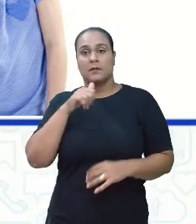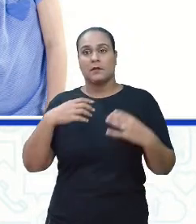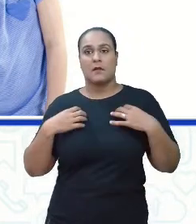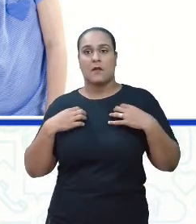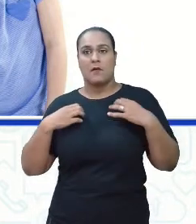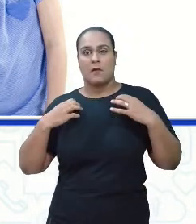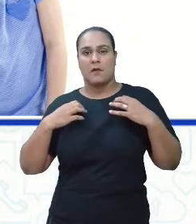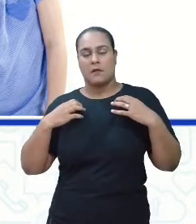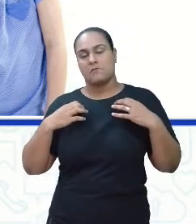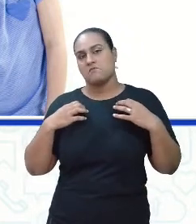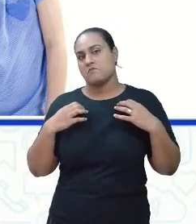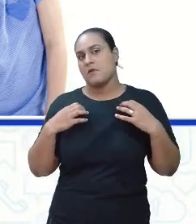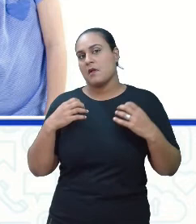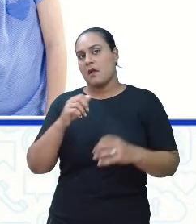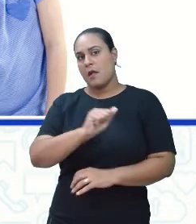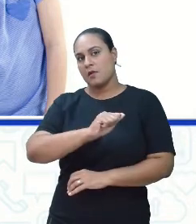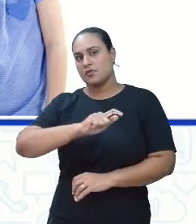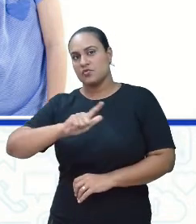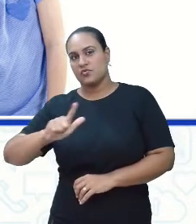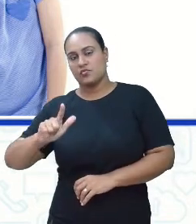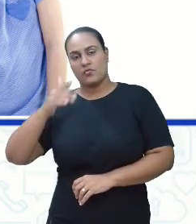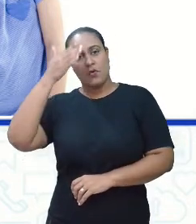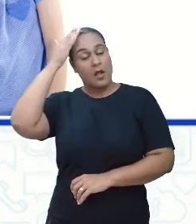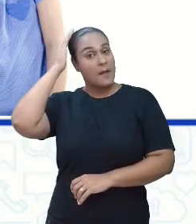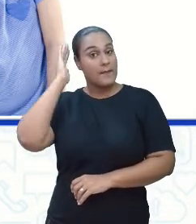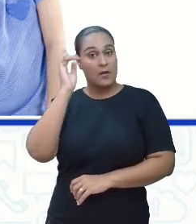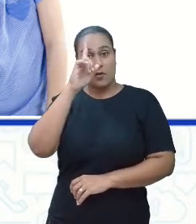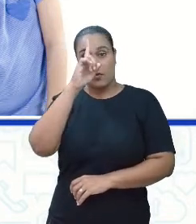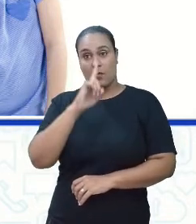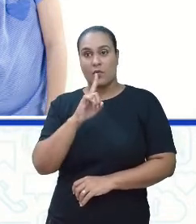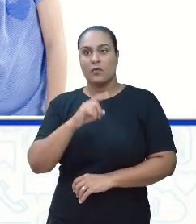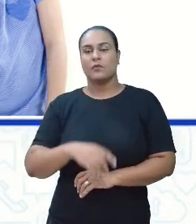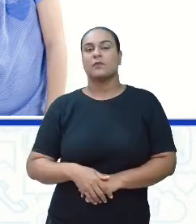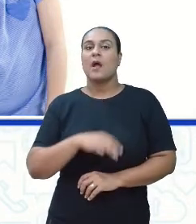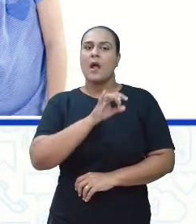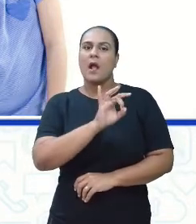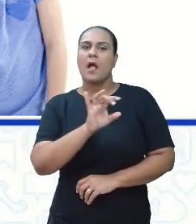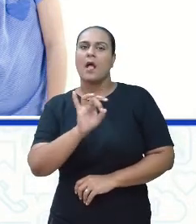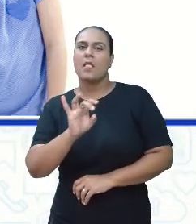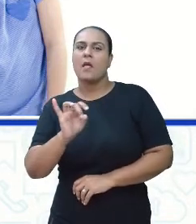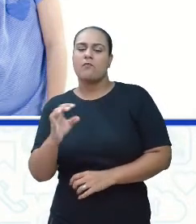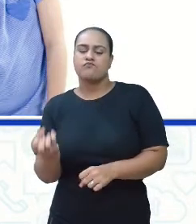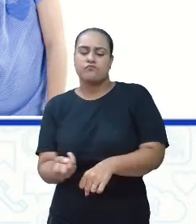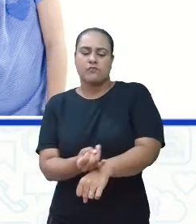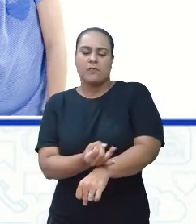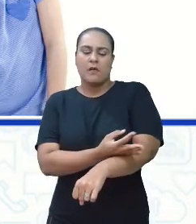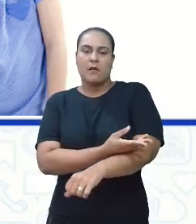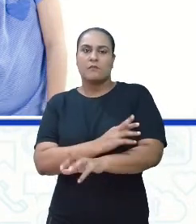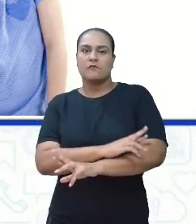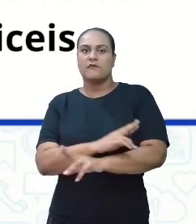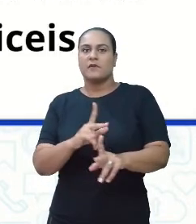uma está vivenciando um tipo de emoção. Assim são as charges, tá?